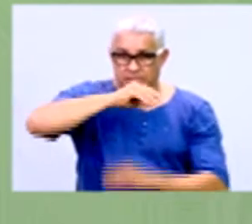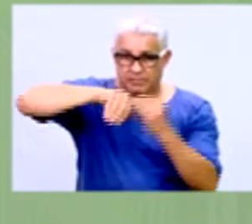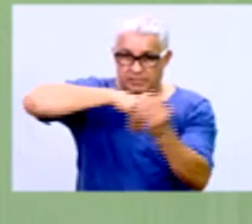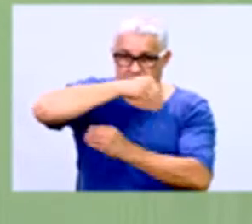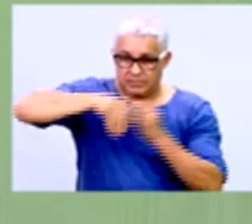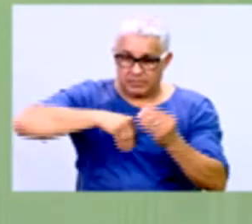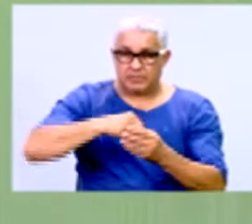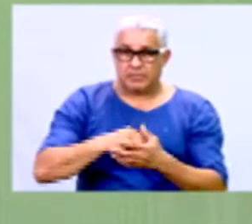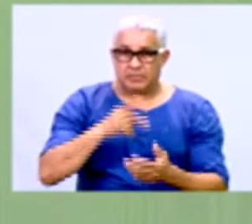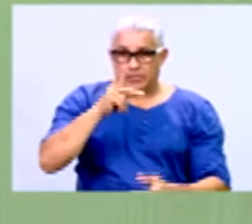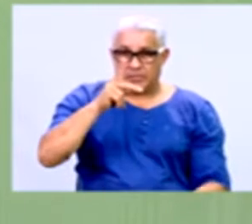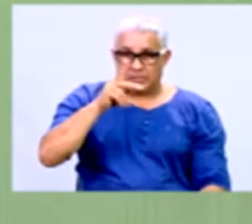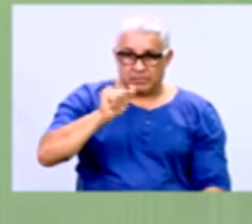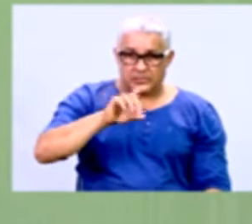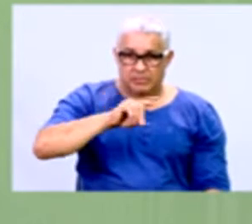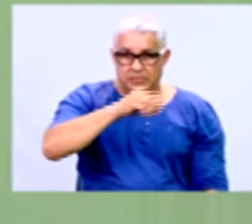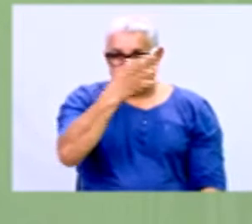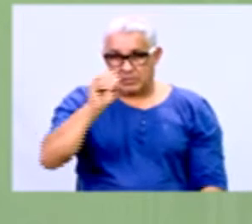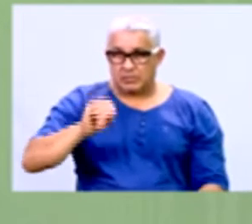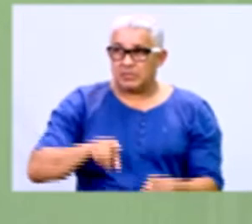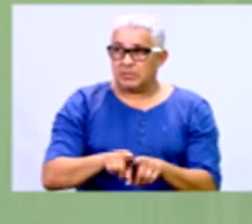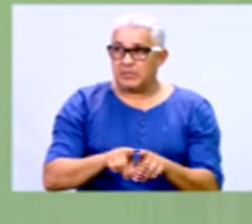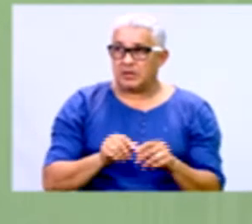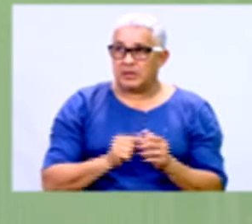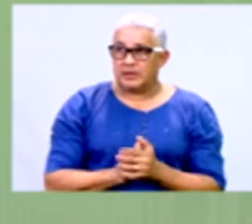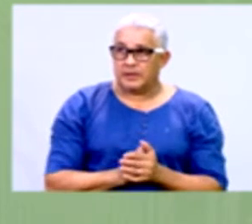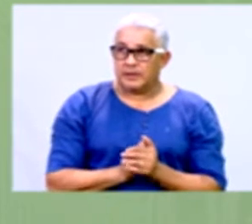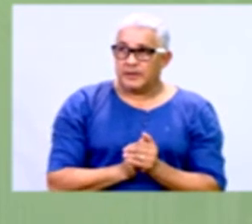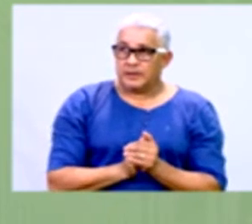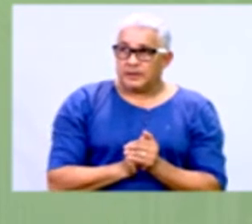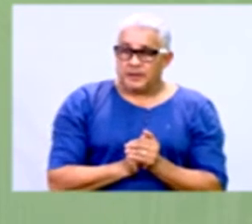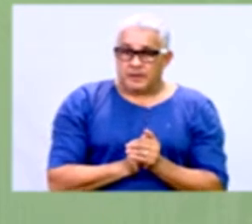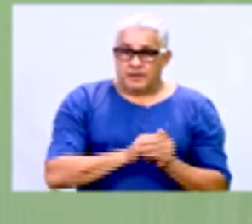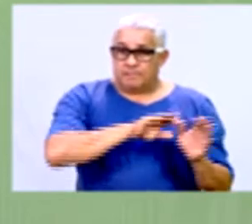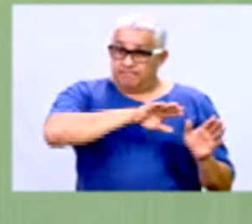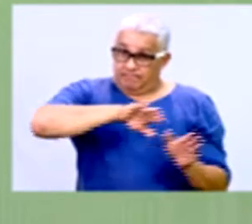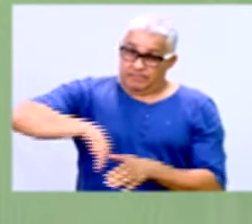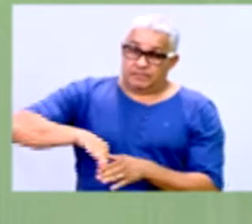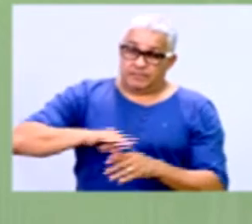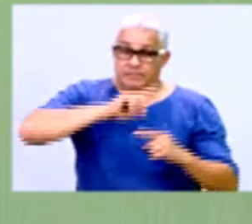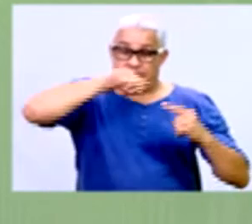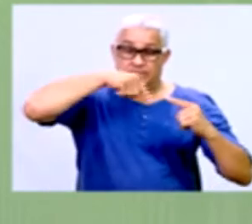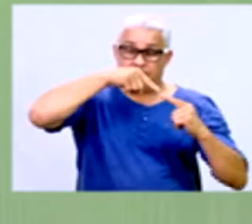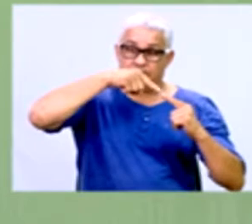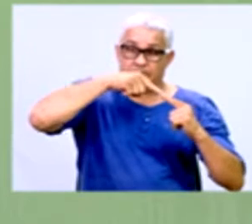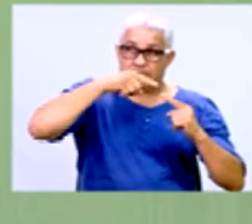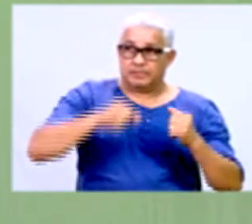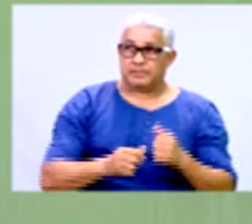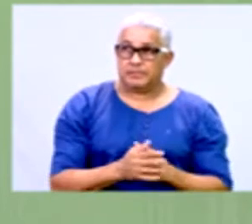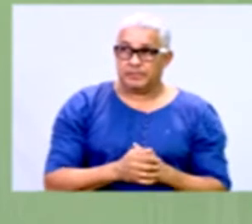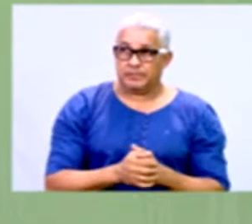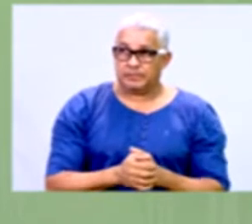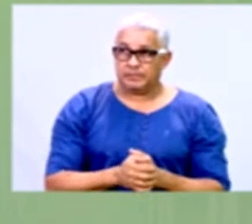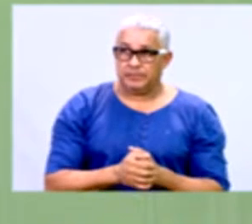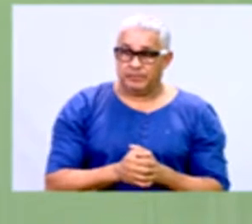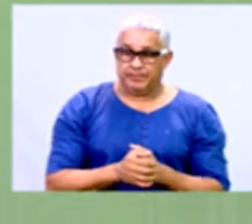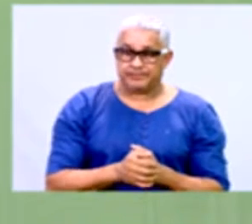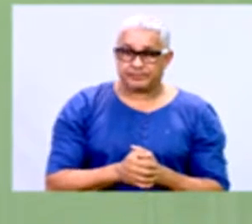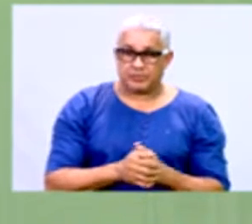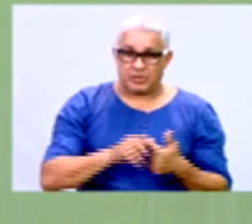integrando esses padrões JSON e XML com PHP, né? Os objetivos principais de hoje, para a